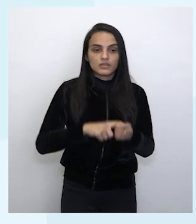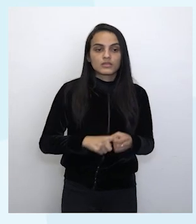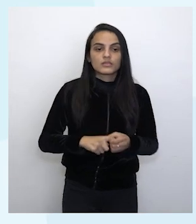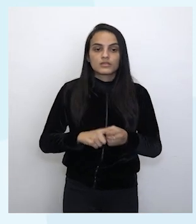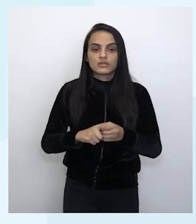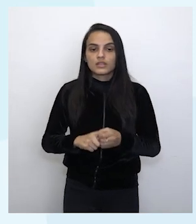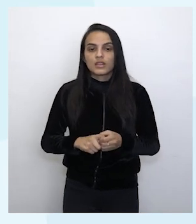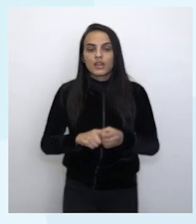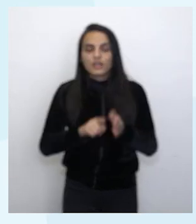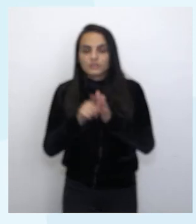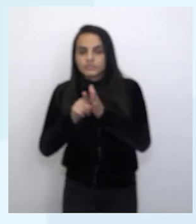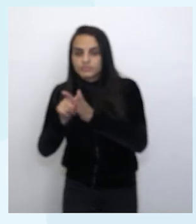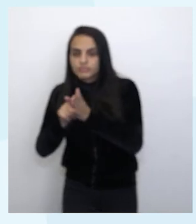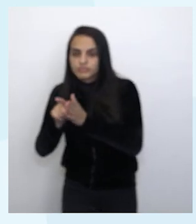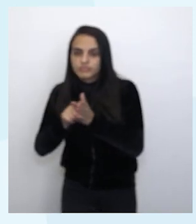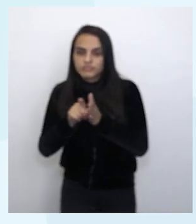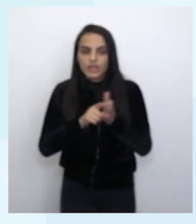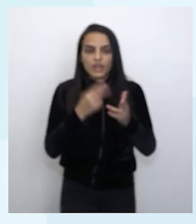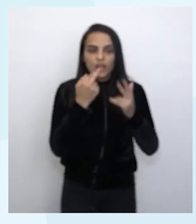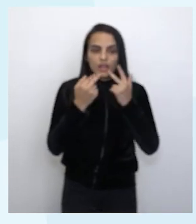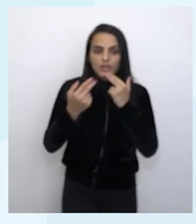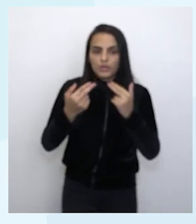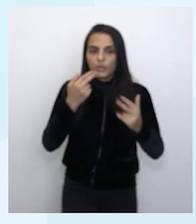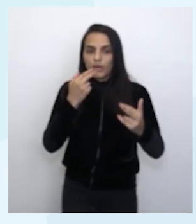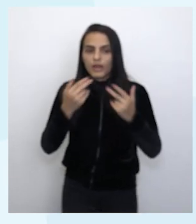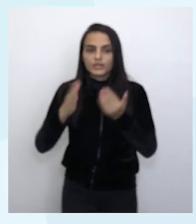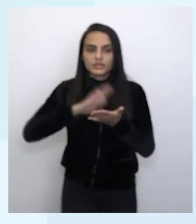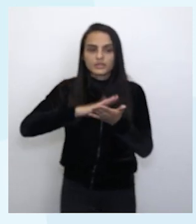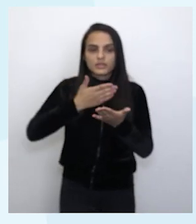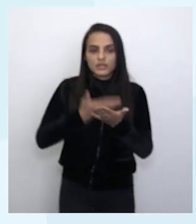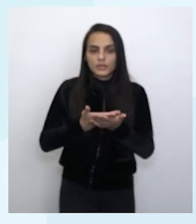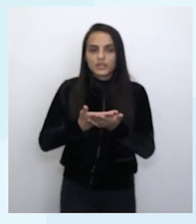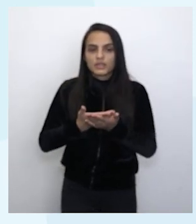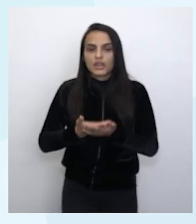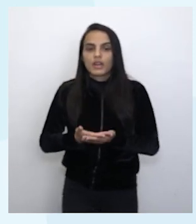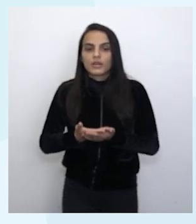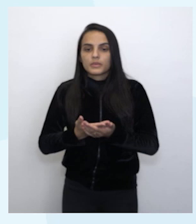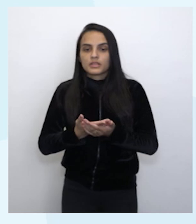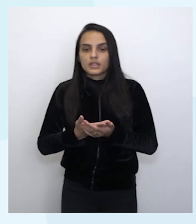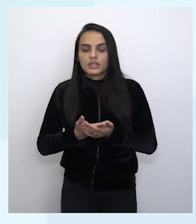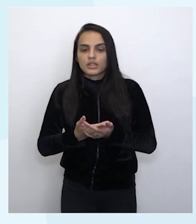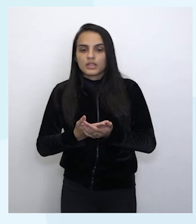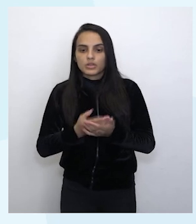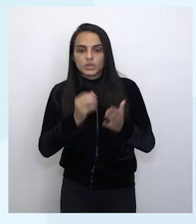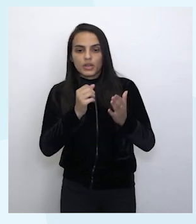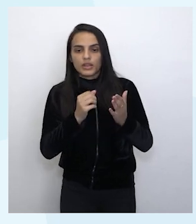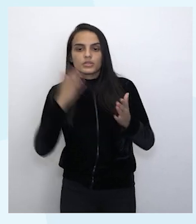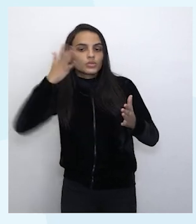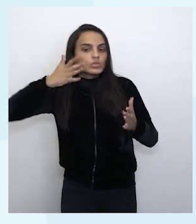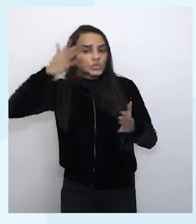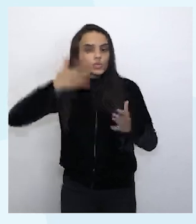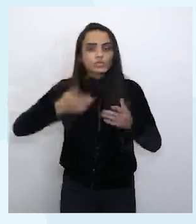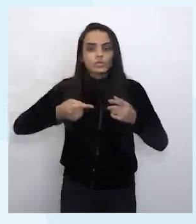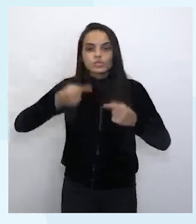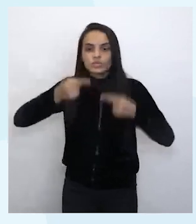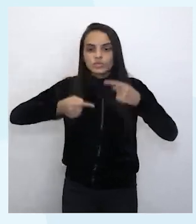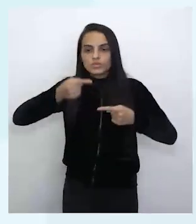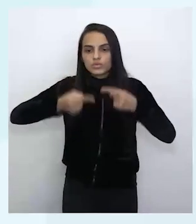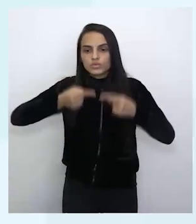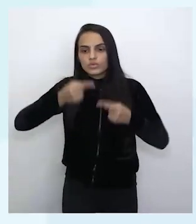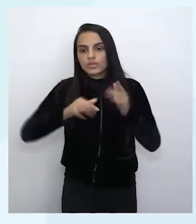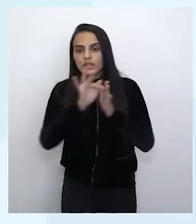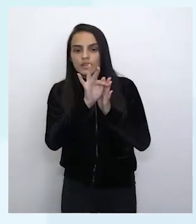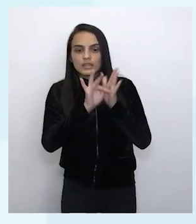o funcionamento das linguagens para interpretar e produzir criticamente discursos em textos de diversas semioses, visuais,